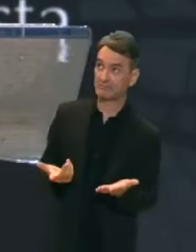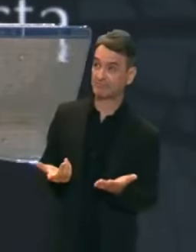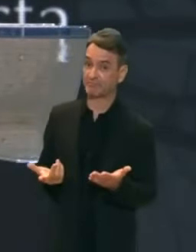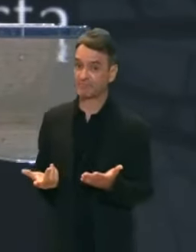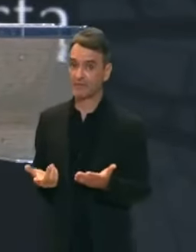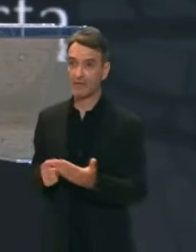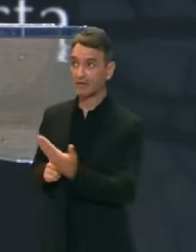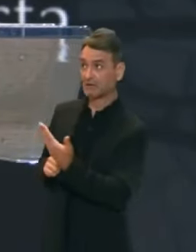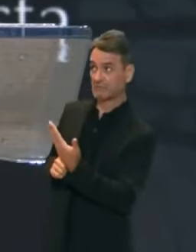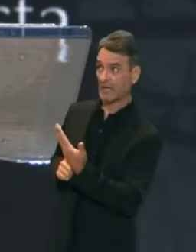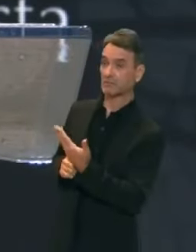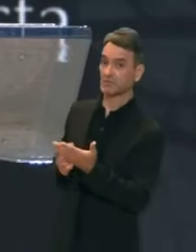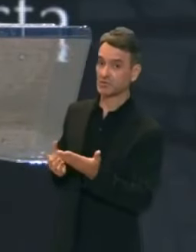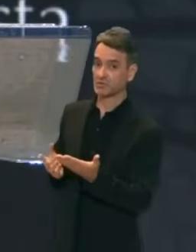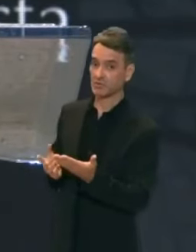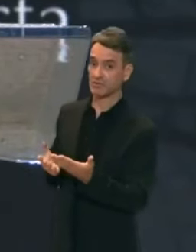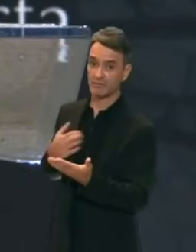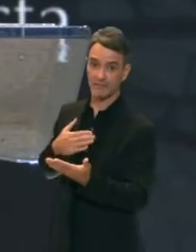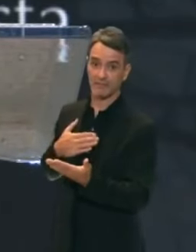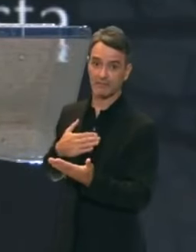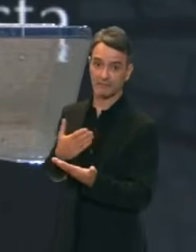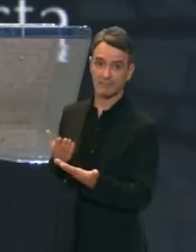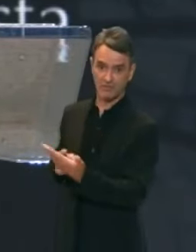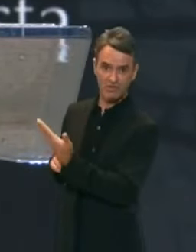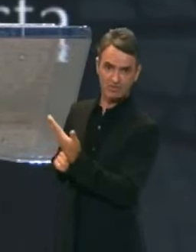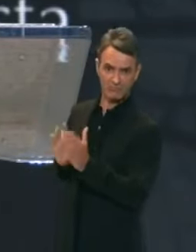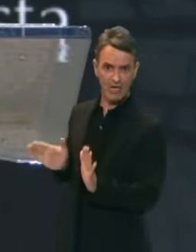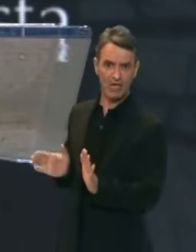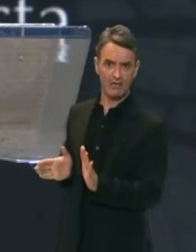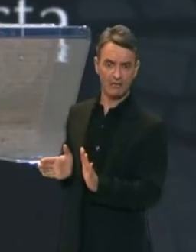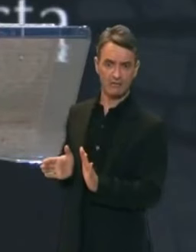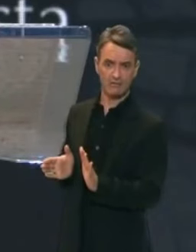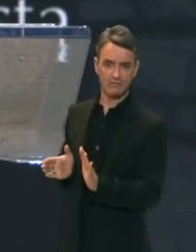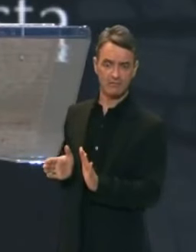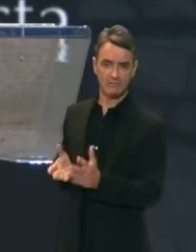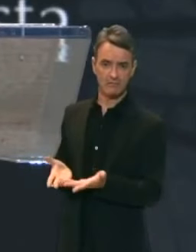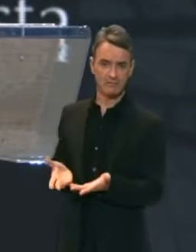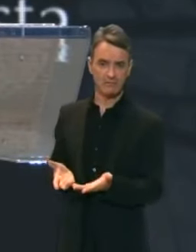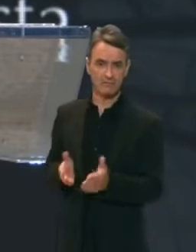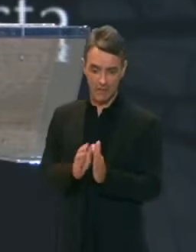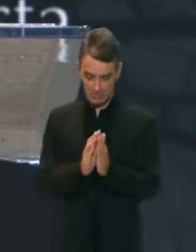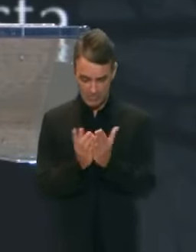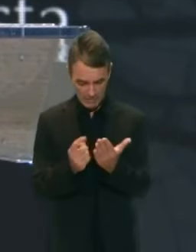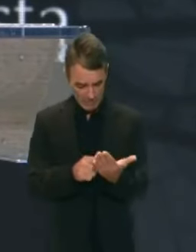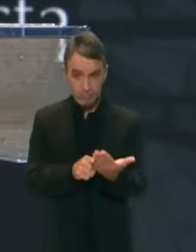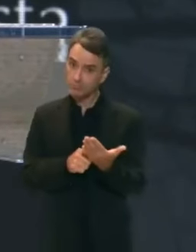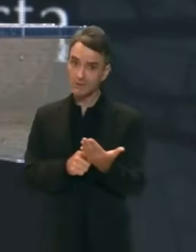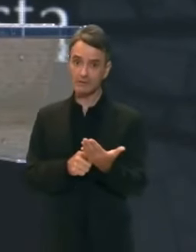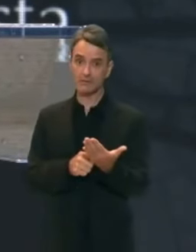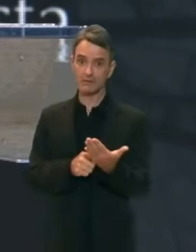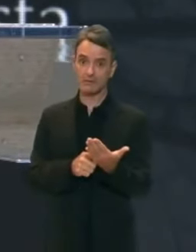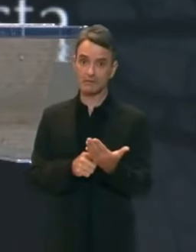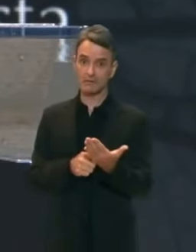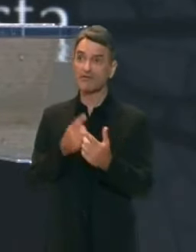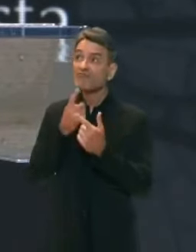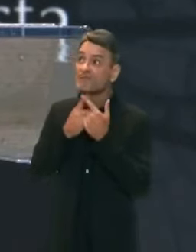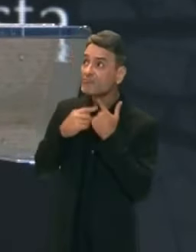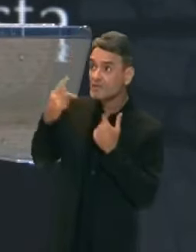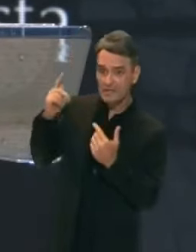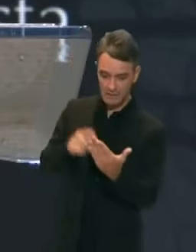revelada para nós. Não sei se você sabe, mas você está